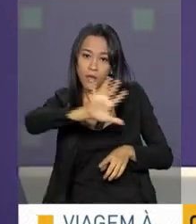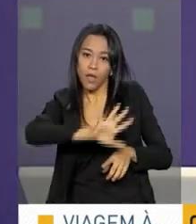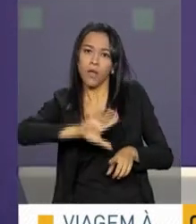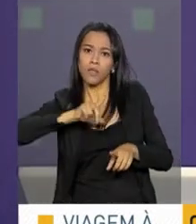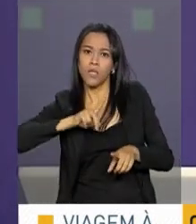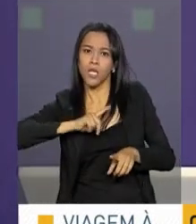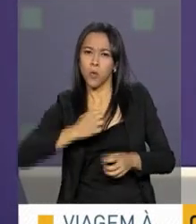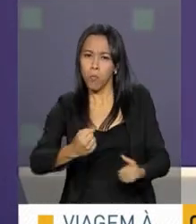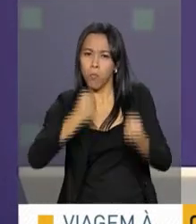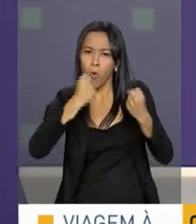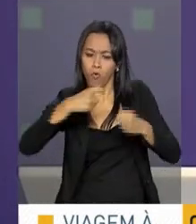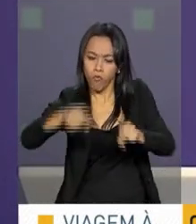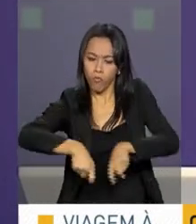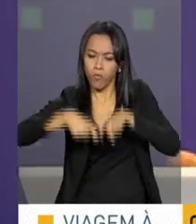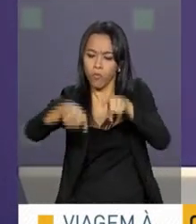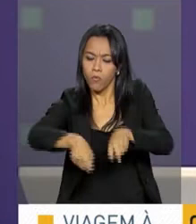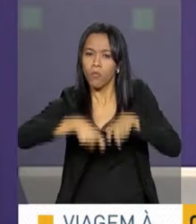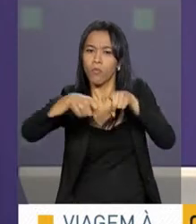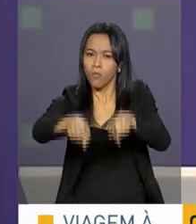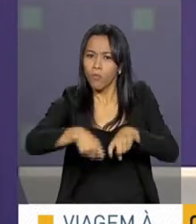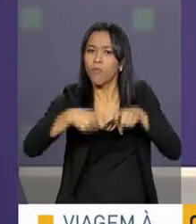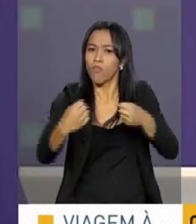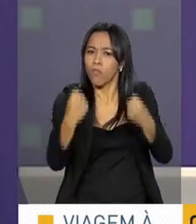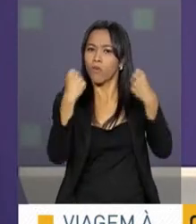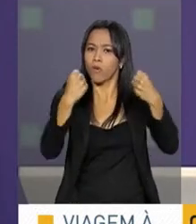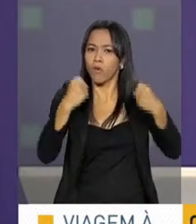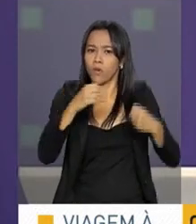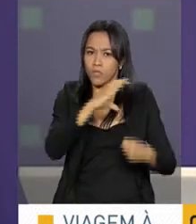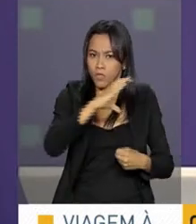no país, né, aeroportos também com grande potencial de crescimento.